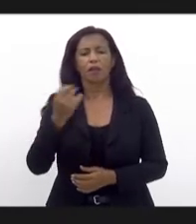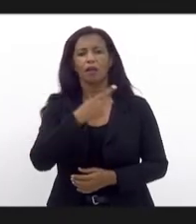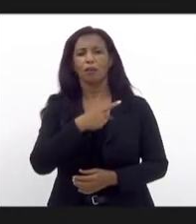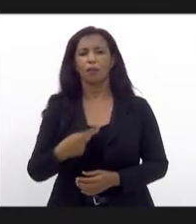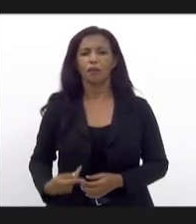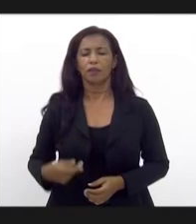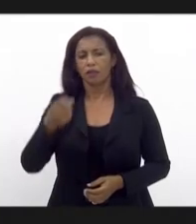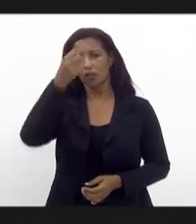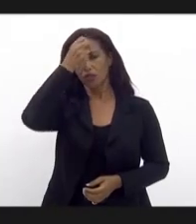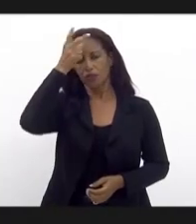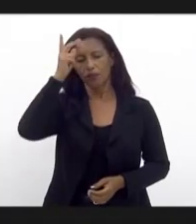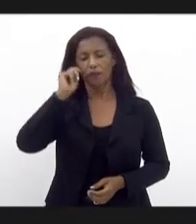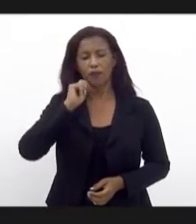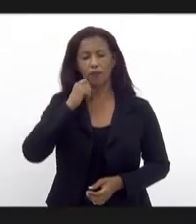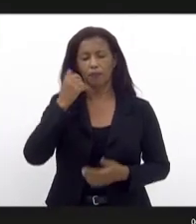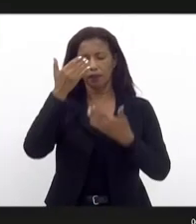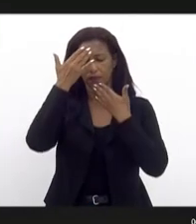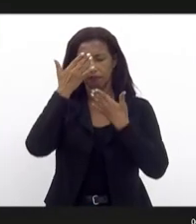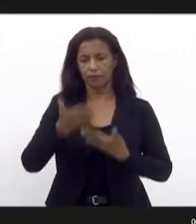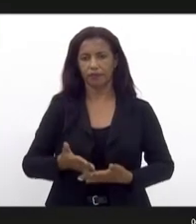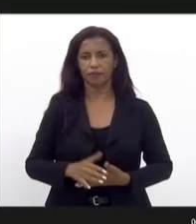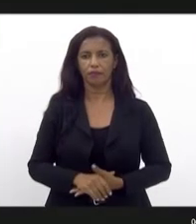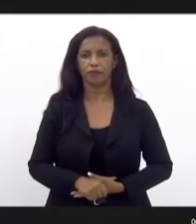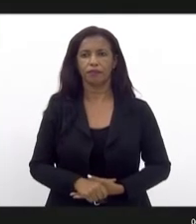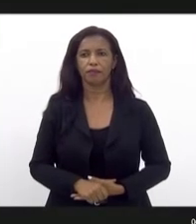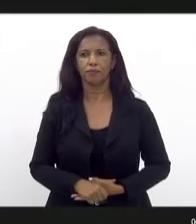ao prefeito Paz. Obrigado.